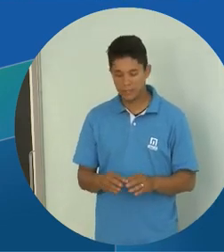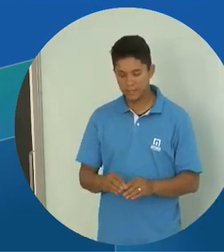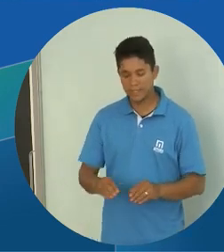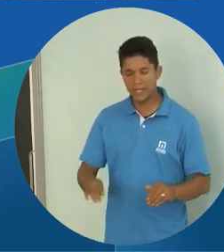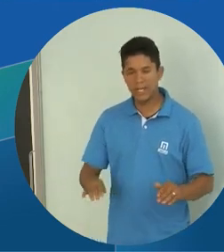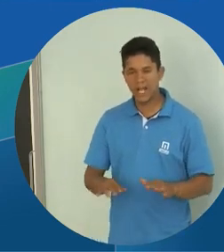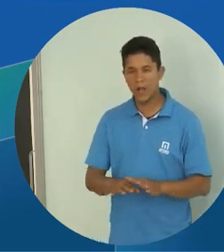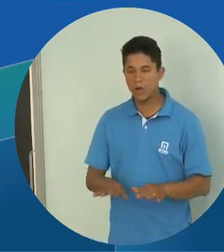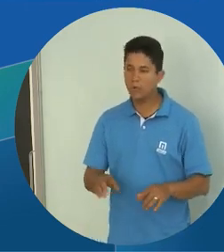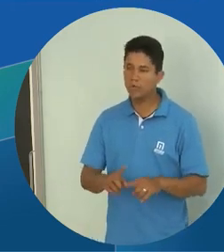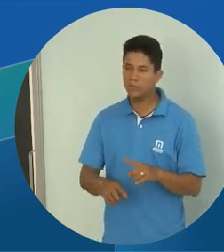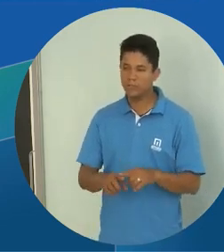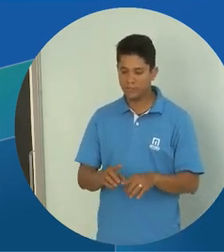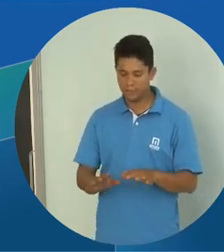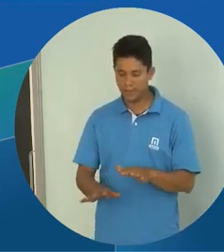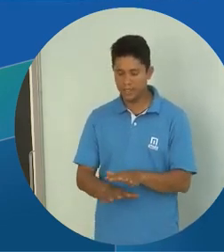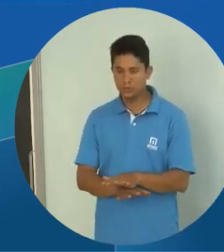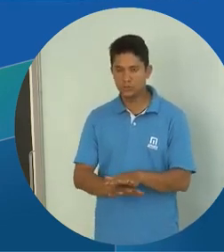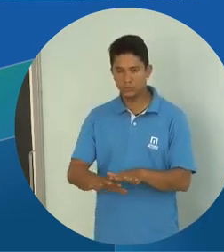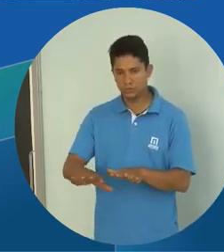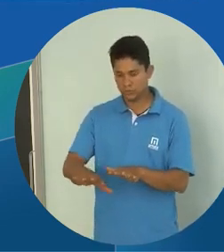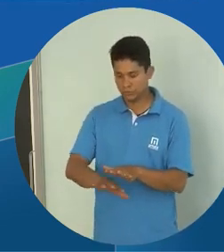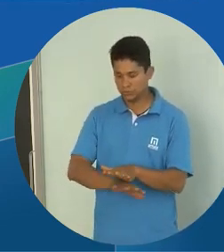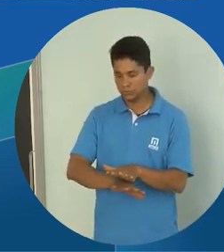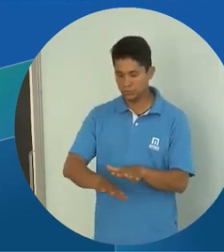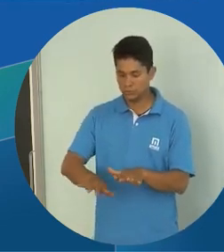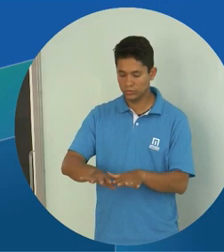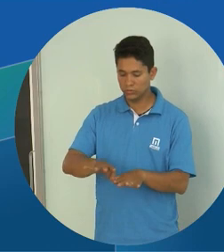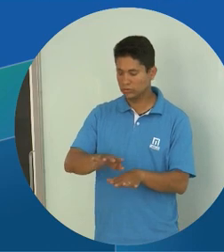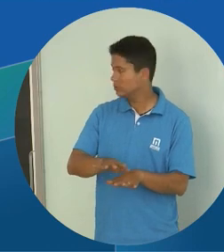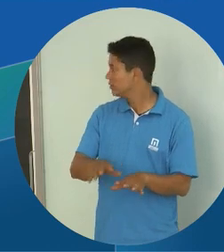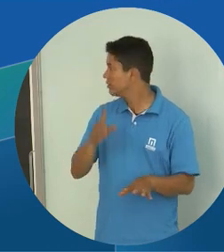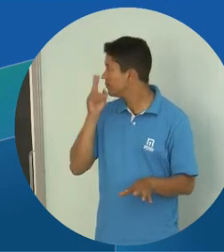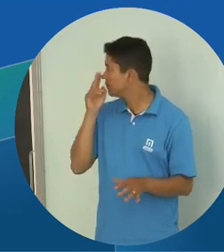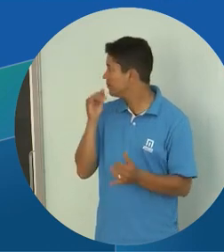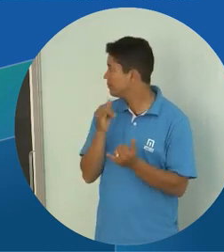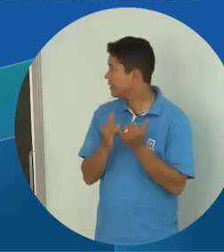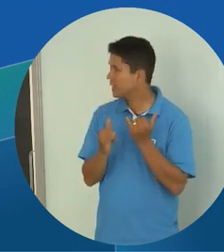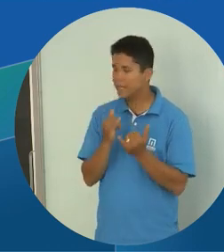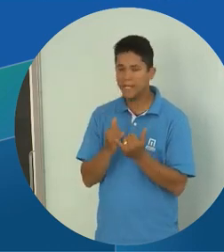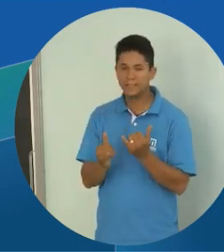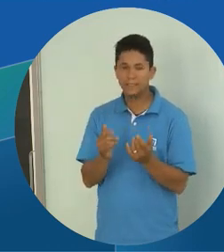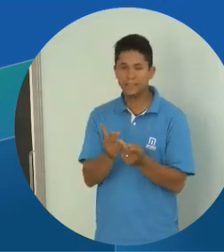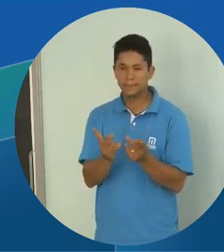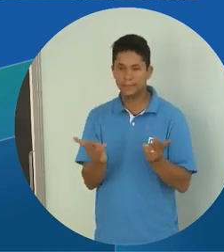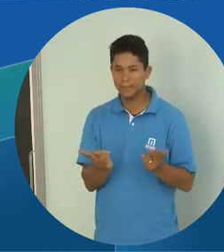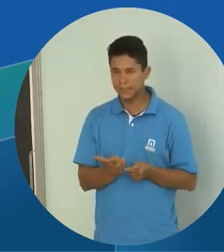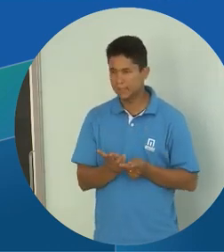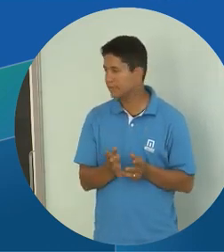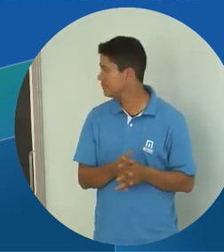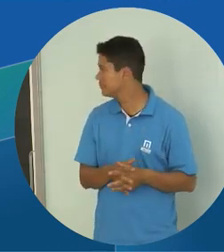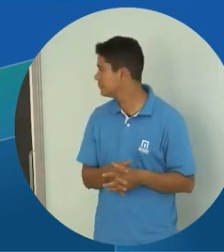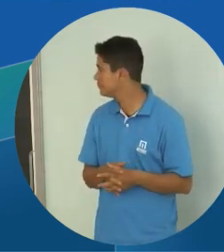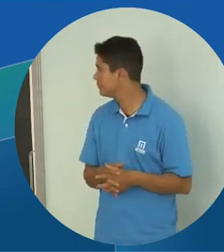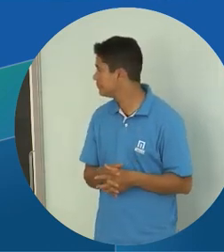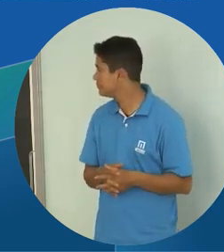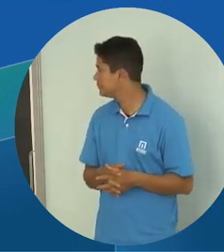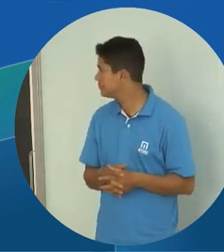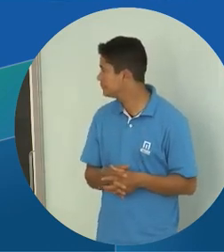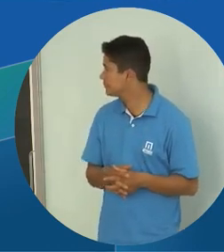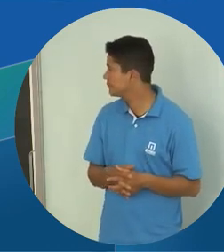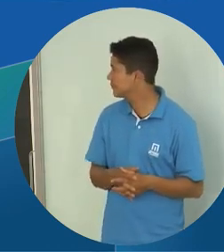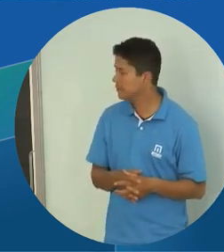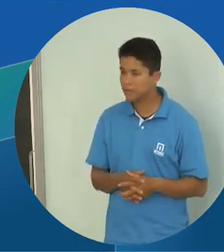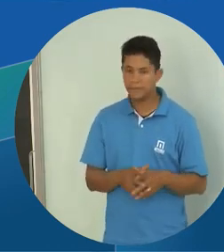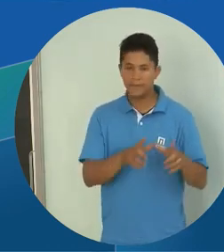esses espessadores eram feitos de placas tipo pizza aqui, né, que a gente costuma falar, várias placas uma ao